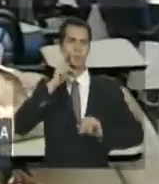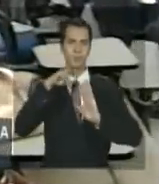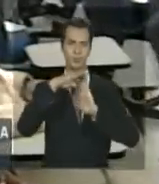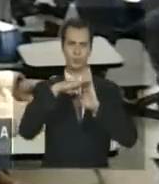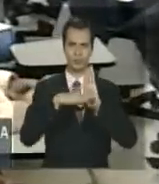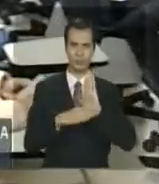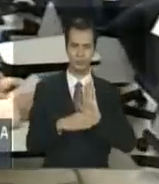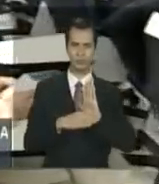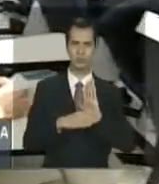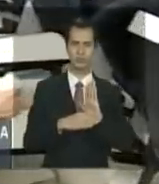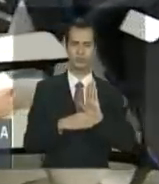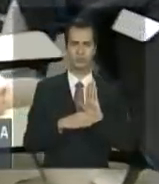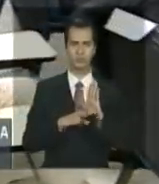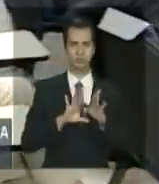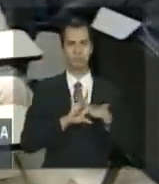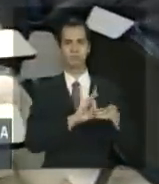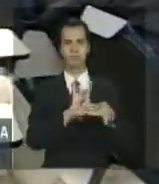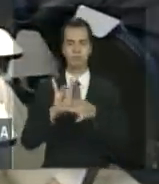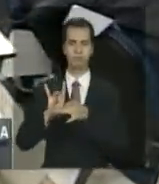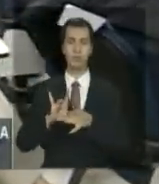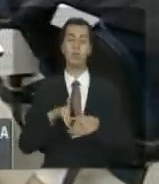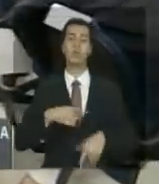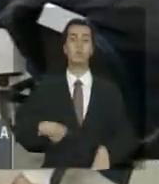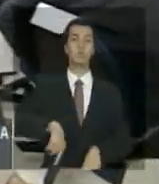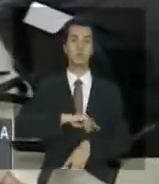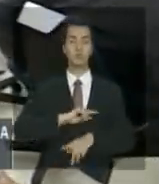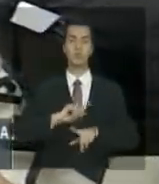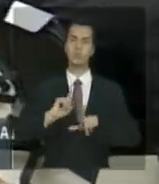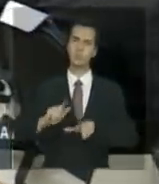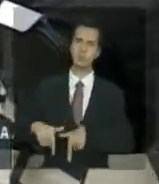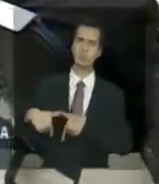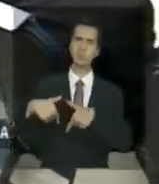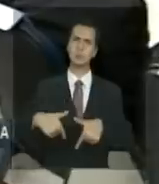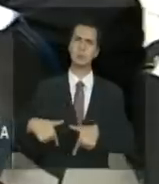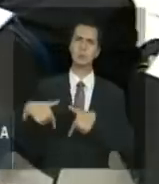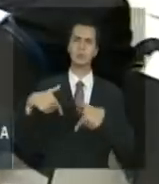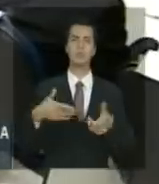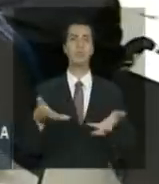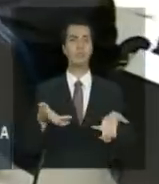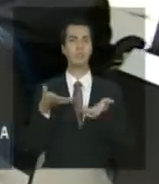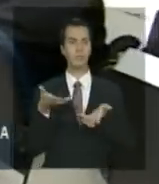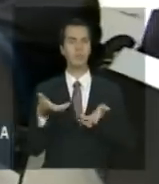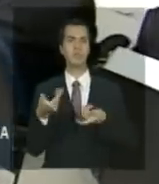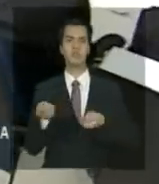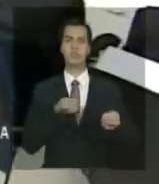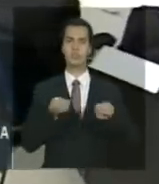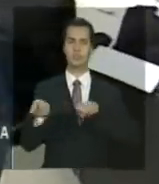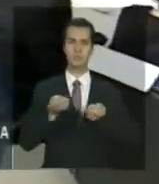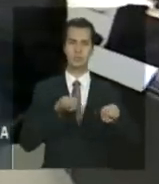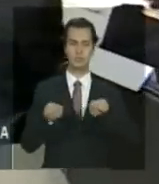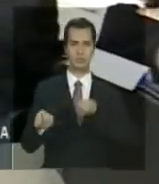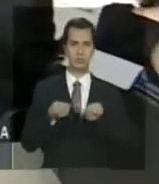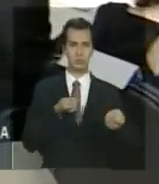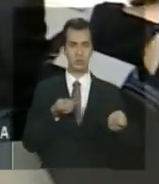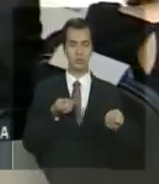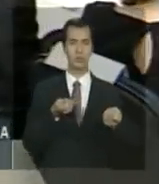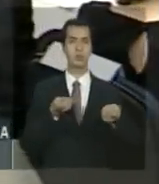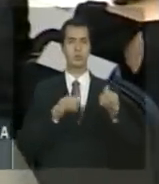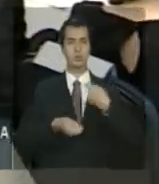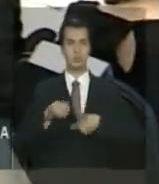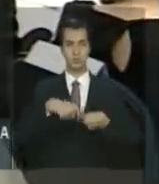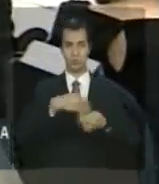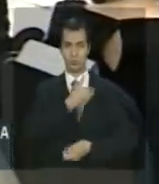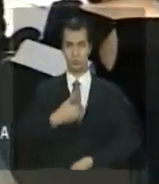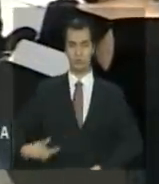esse esforço que a gente vem fazendo de melhorar a gestão pública, que vocês sabem, a Presidenta da República